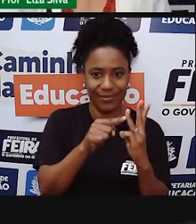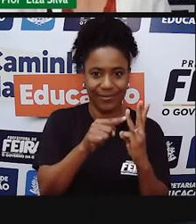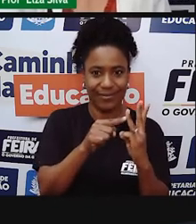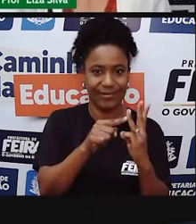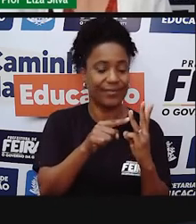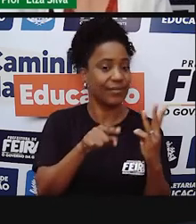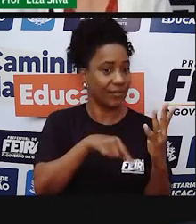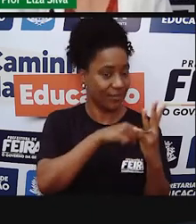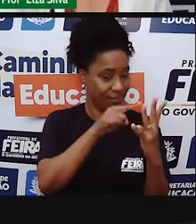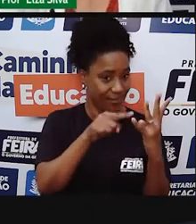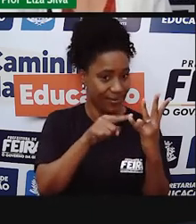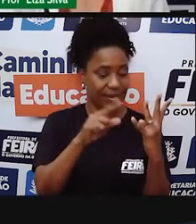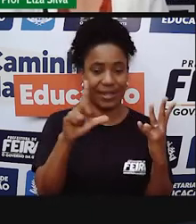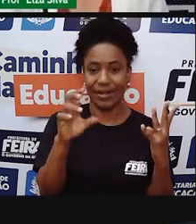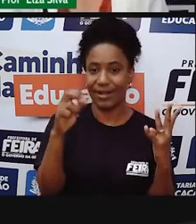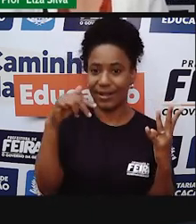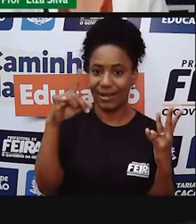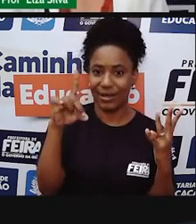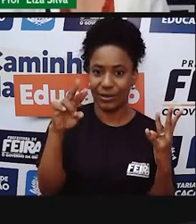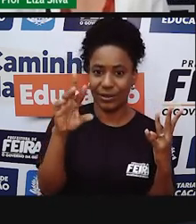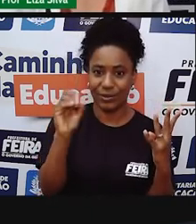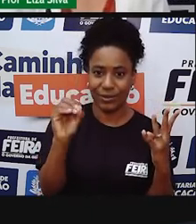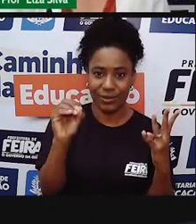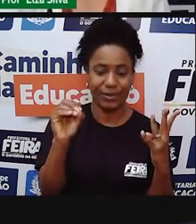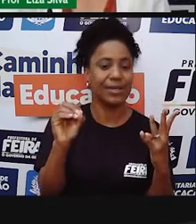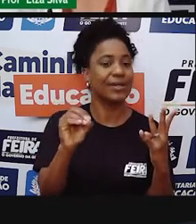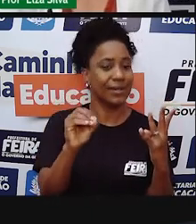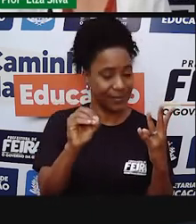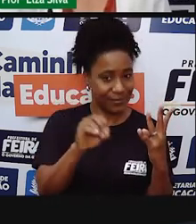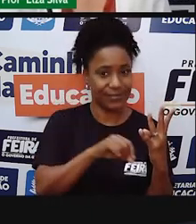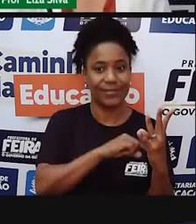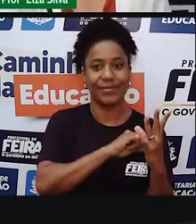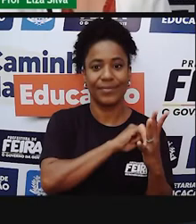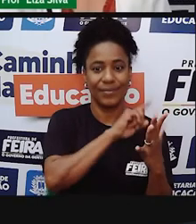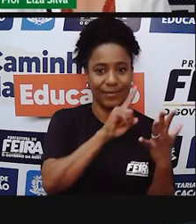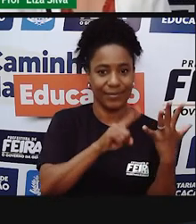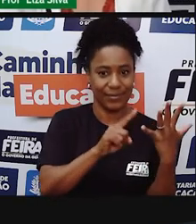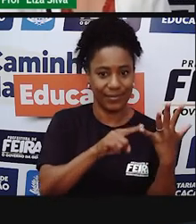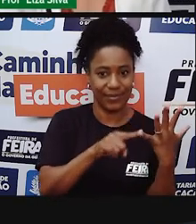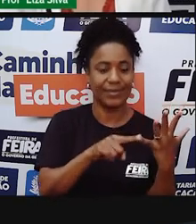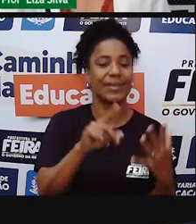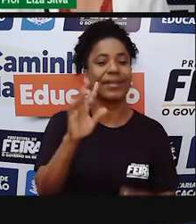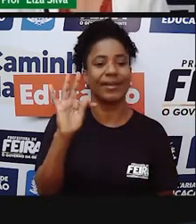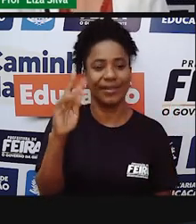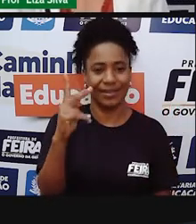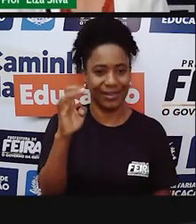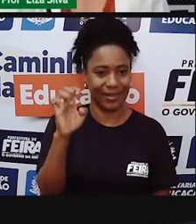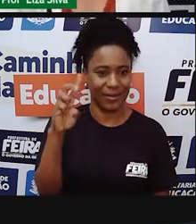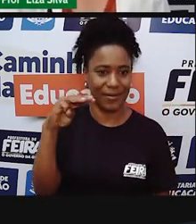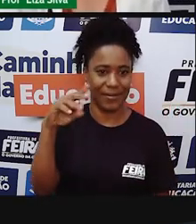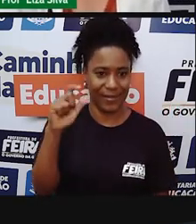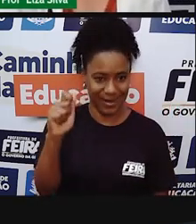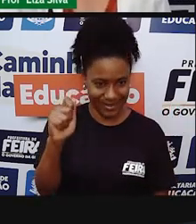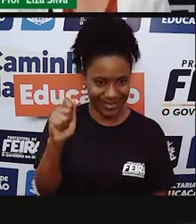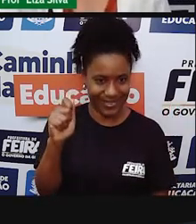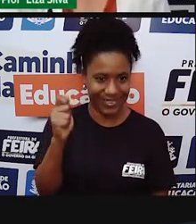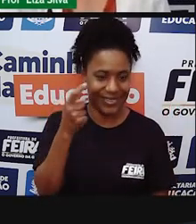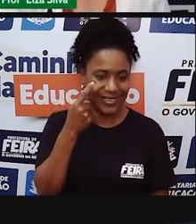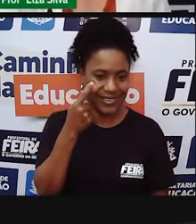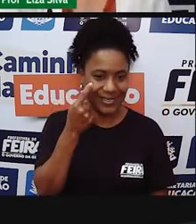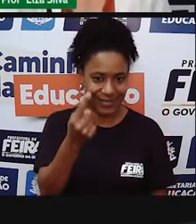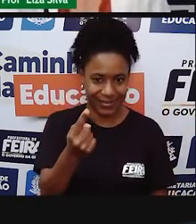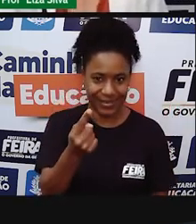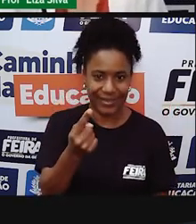his brother too. Leandro é o irmão dele também. And Thelma is his sister. E